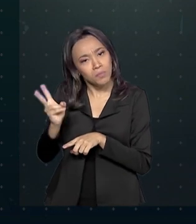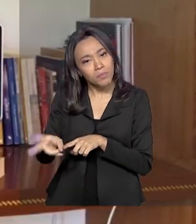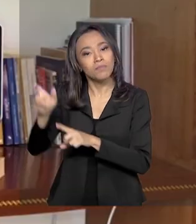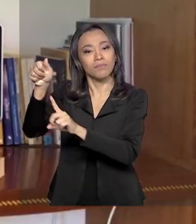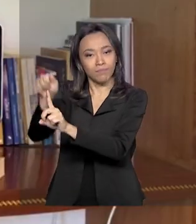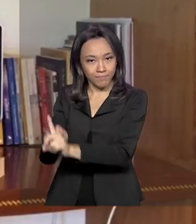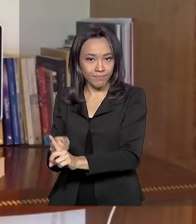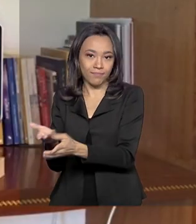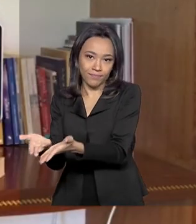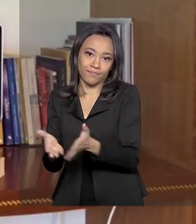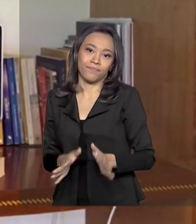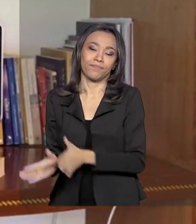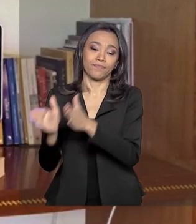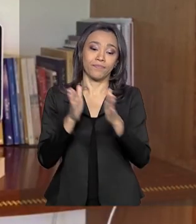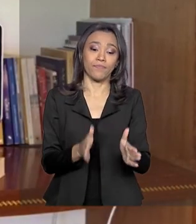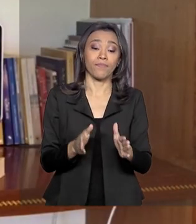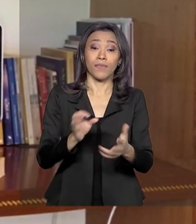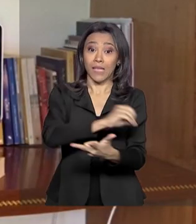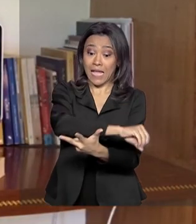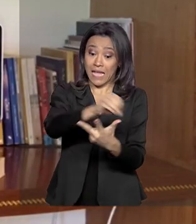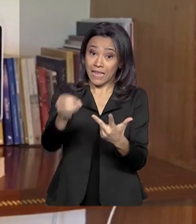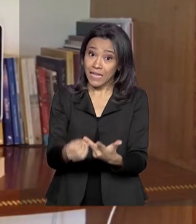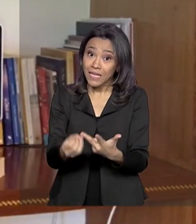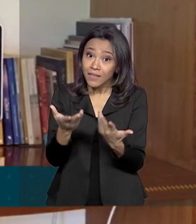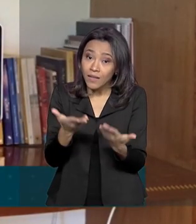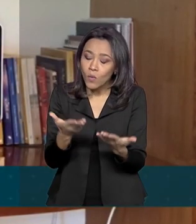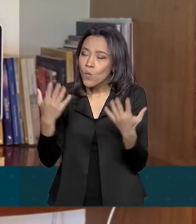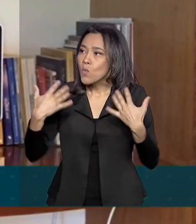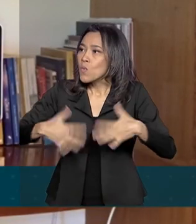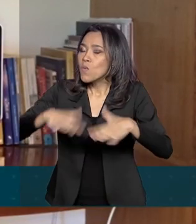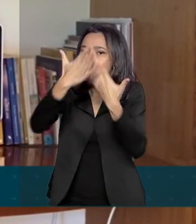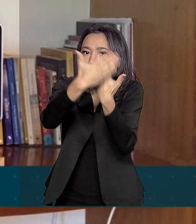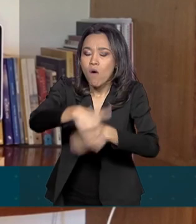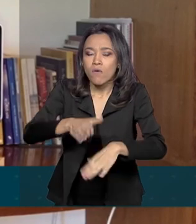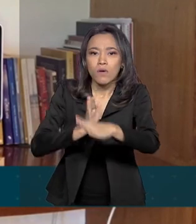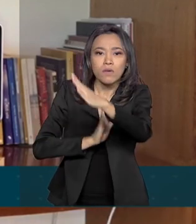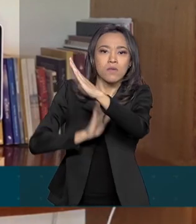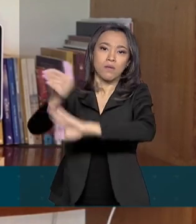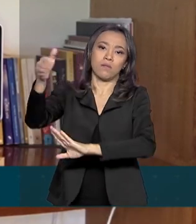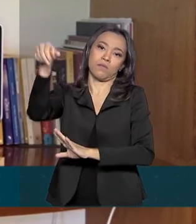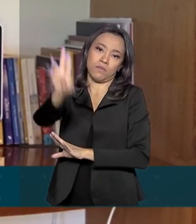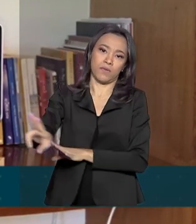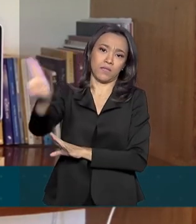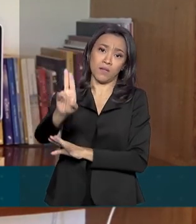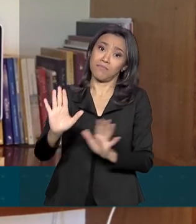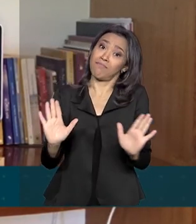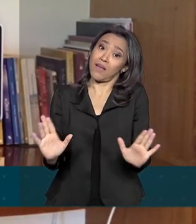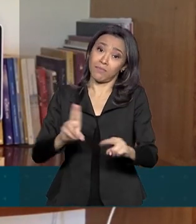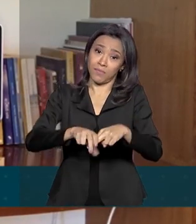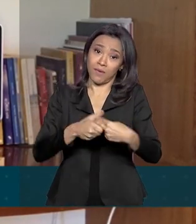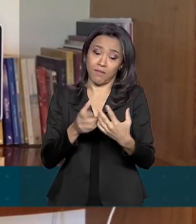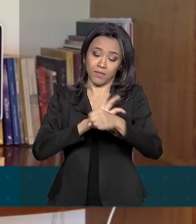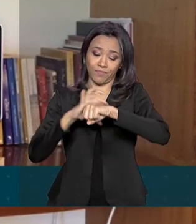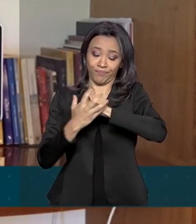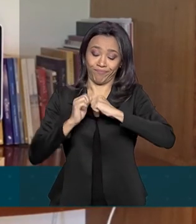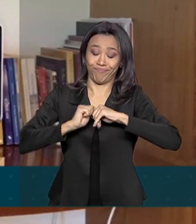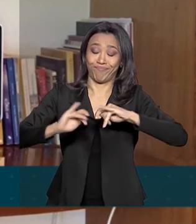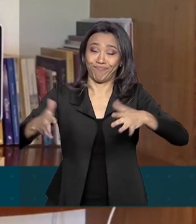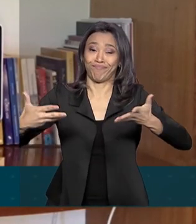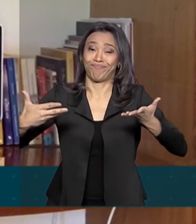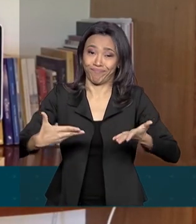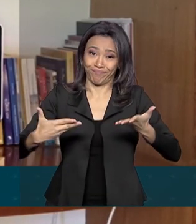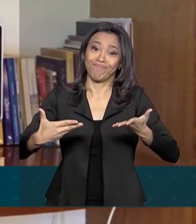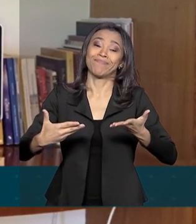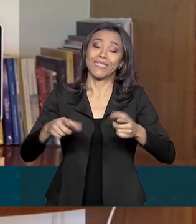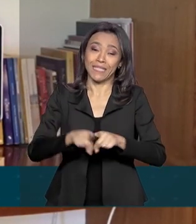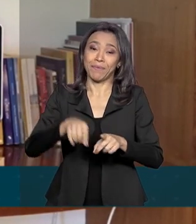mês. O Enem é a maior porta de entrada para o ensino superior, mas com a pandemia do coronavírus e a